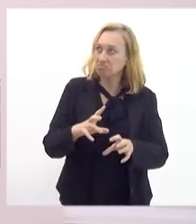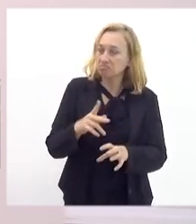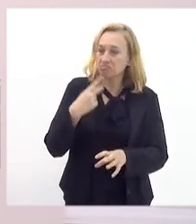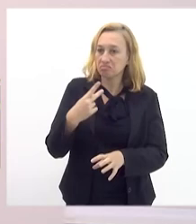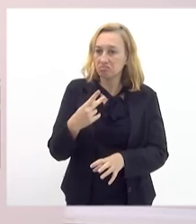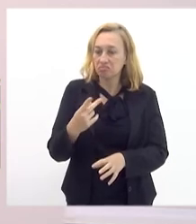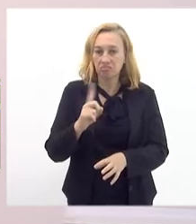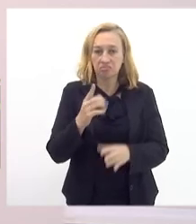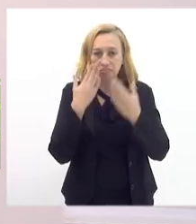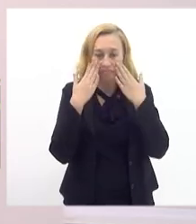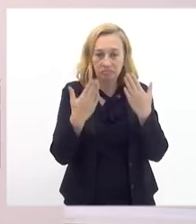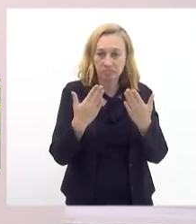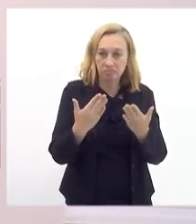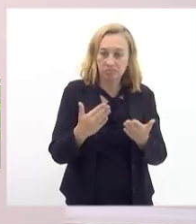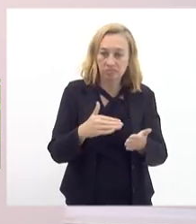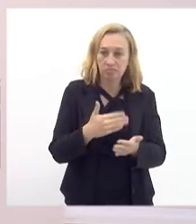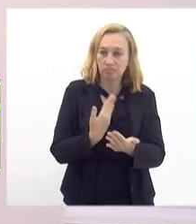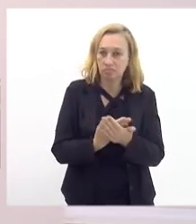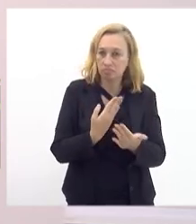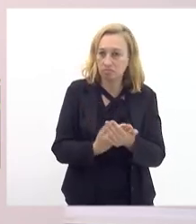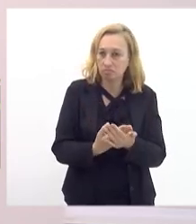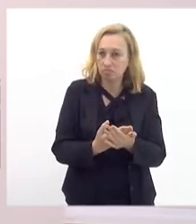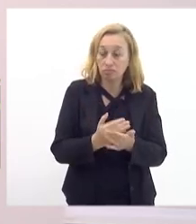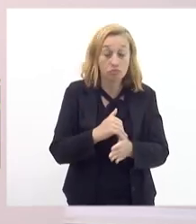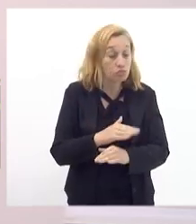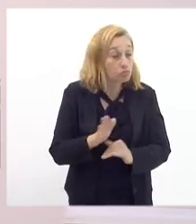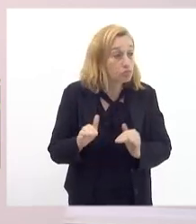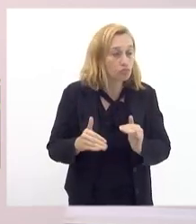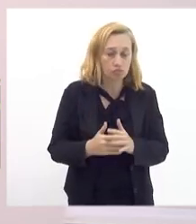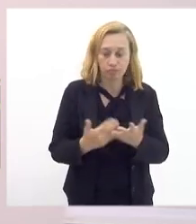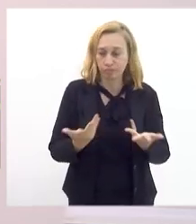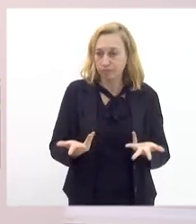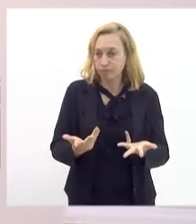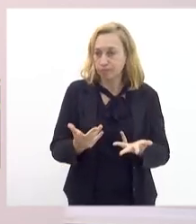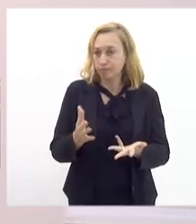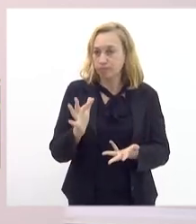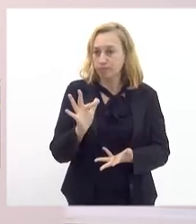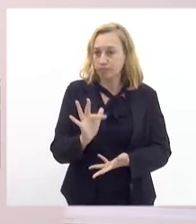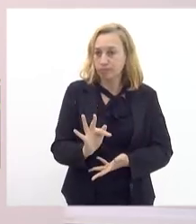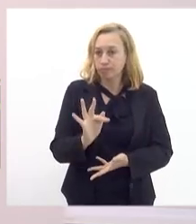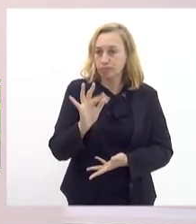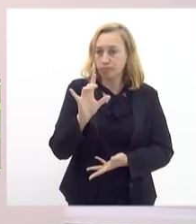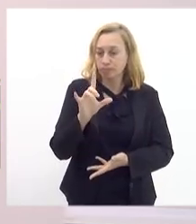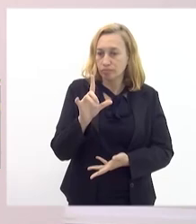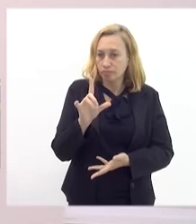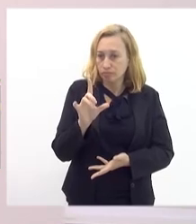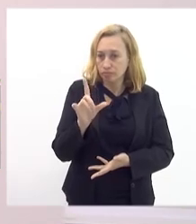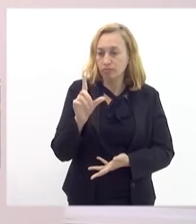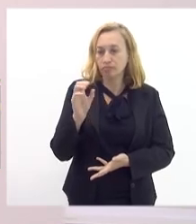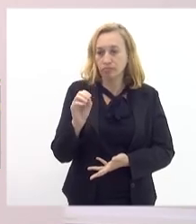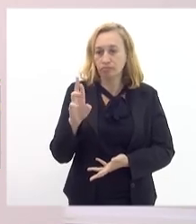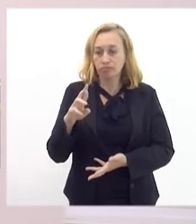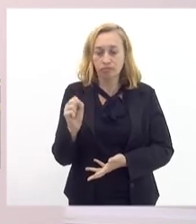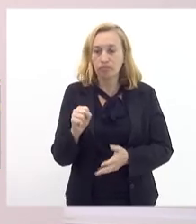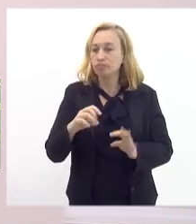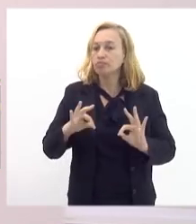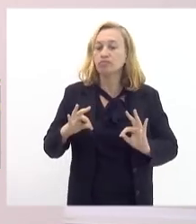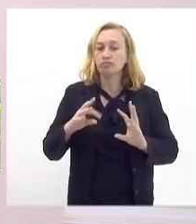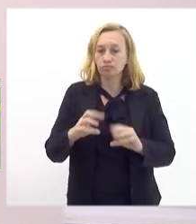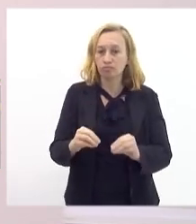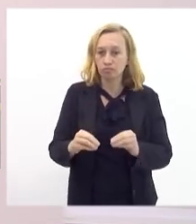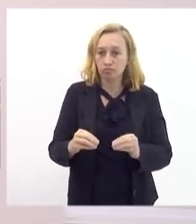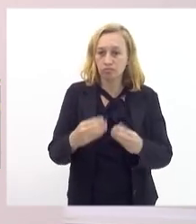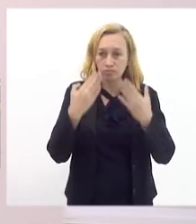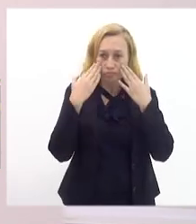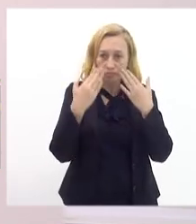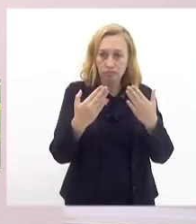que ele não vai ter que apresentar todos os estudos de fauna de Flora de impactos sinérgicos na atmosfera todas estudos eles vão ter que ser apresentados